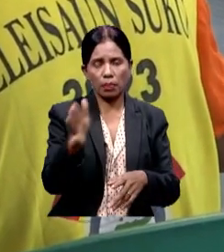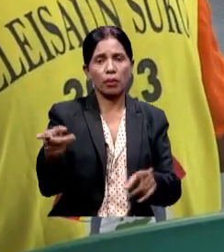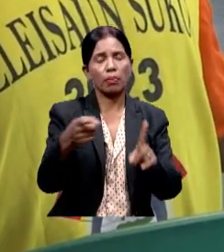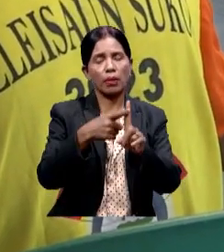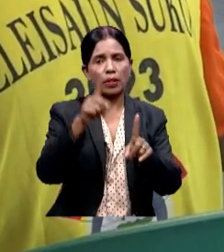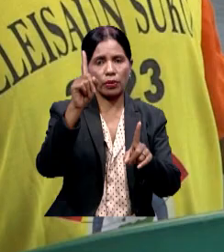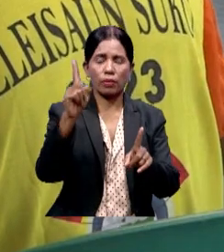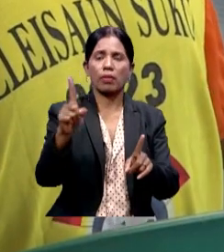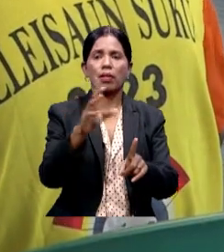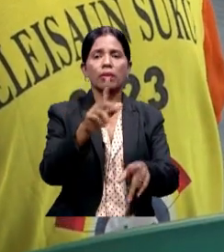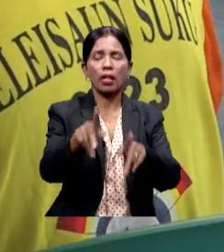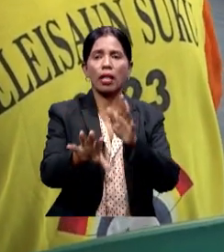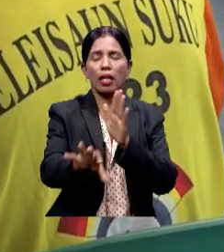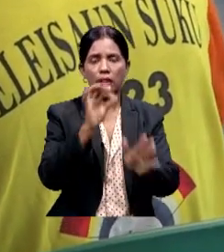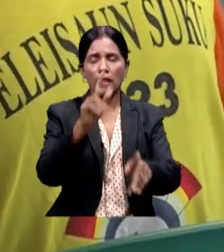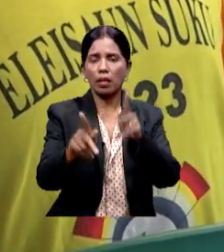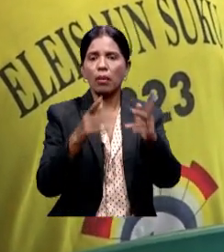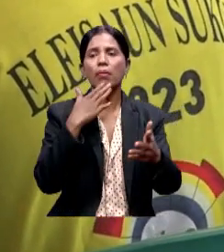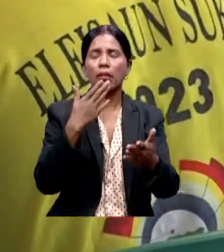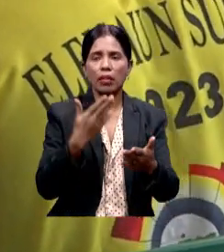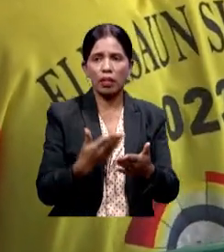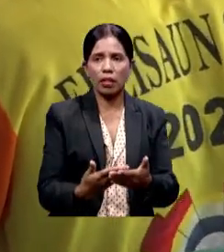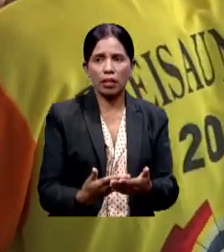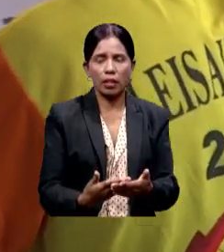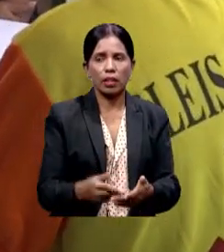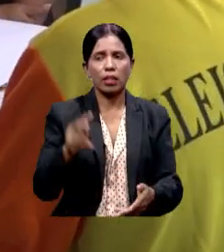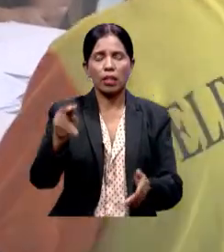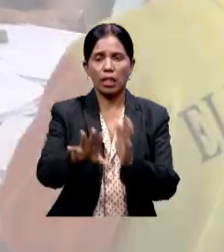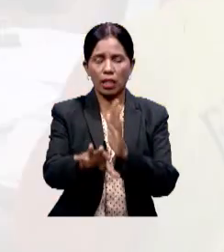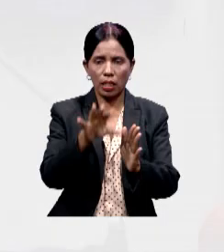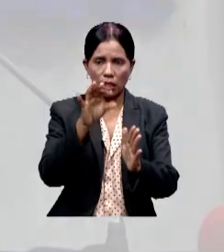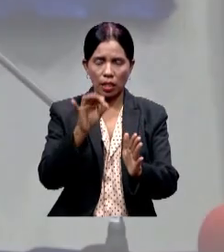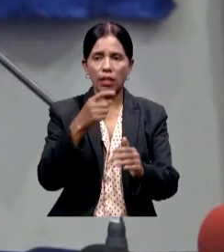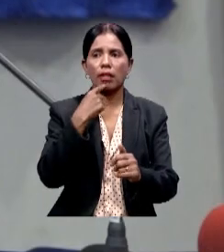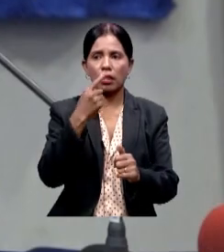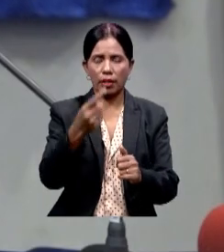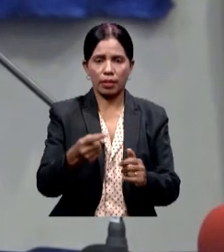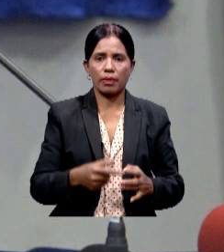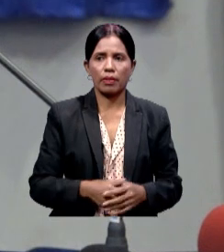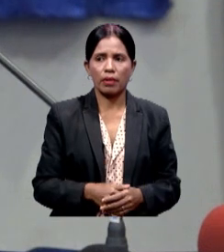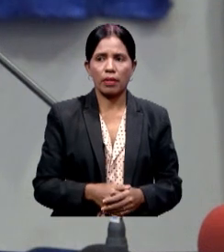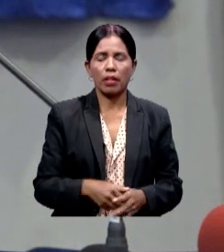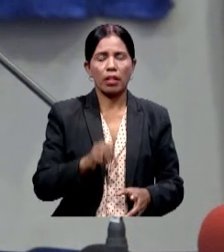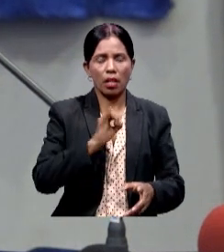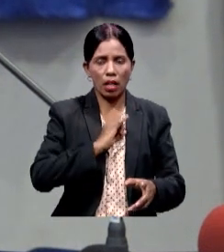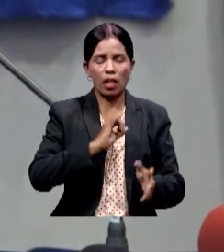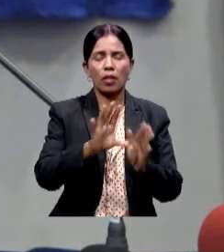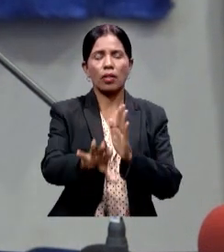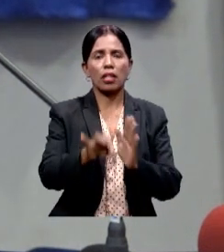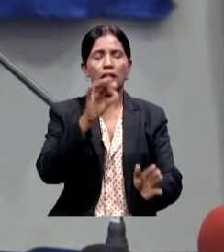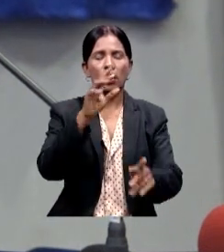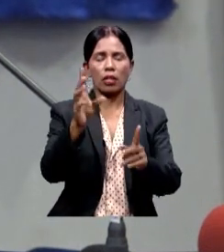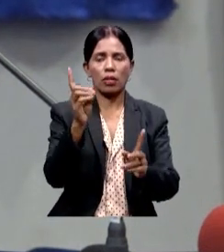ema qualificado. Ne par quando nia eleito caricban, ne de ancatac. Hau eleito ho